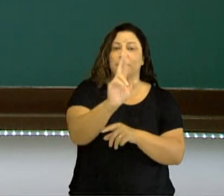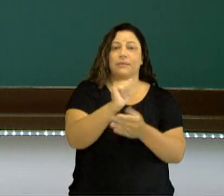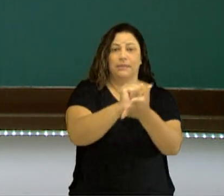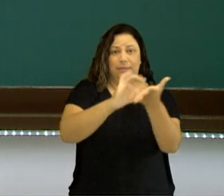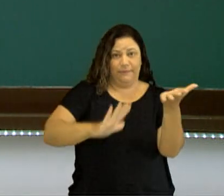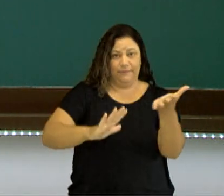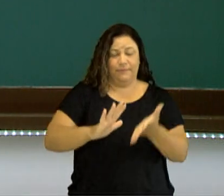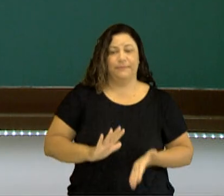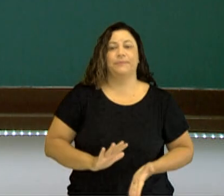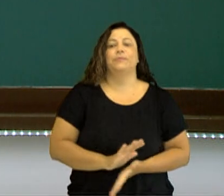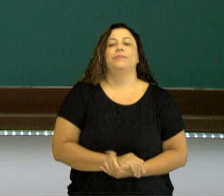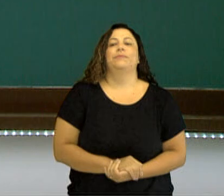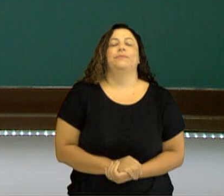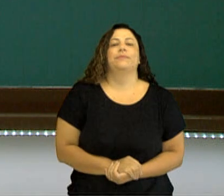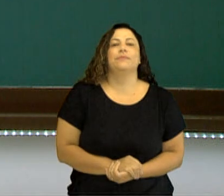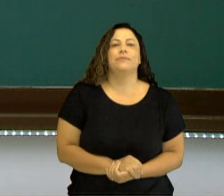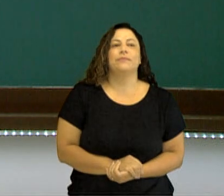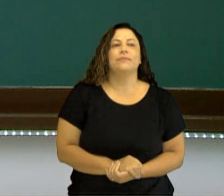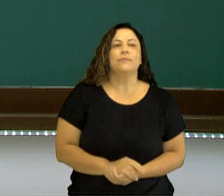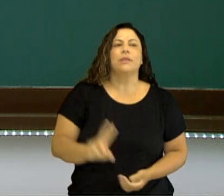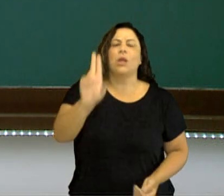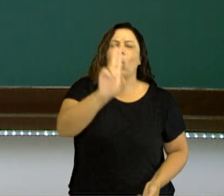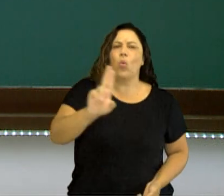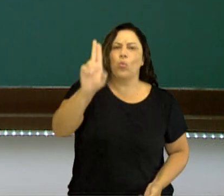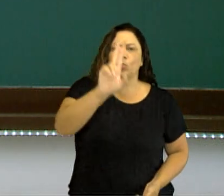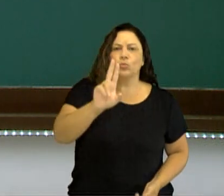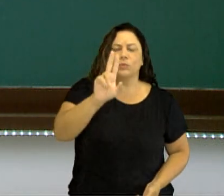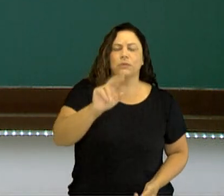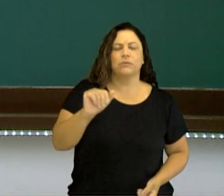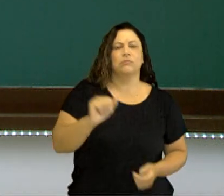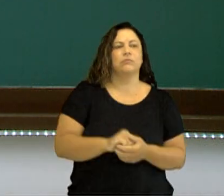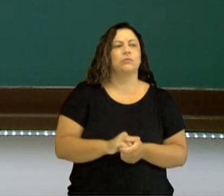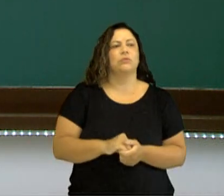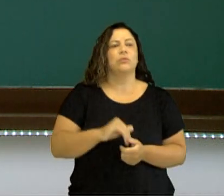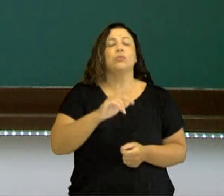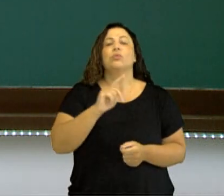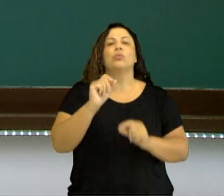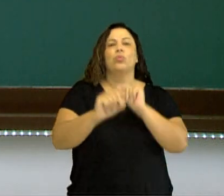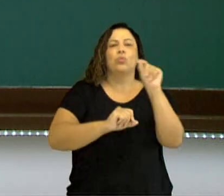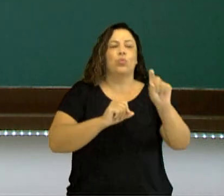exercício. Usando os valores do conjunto domínio, o x,